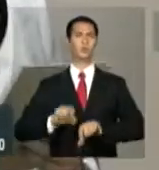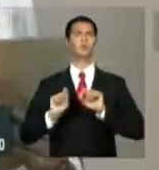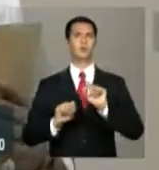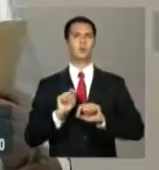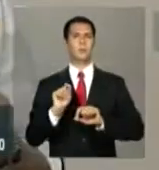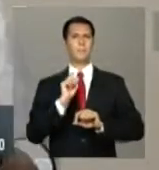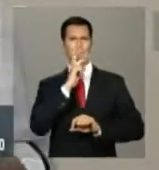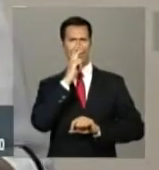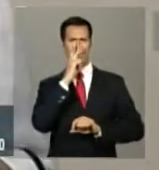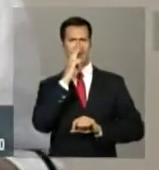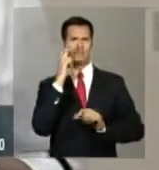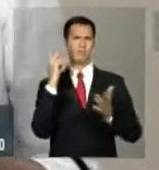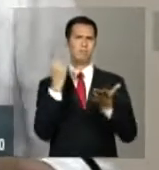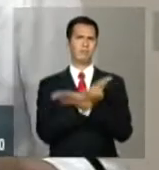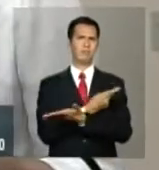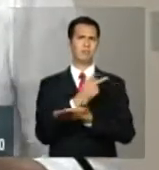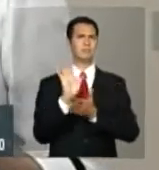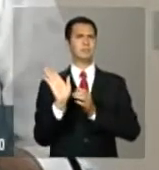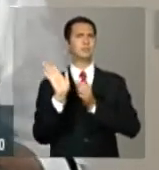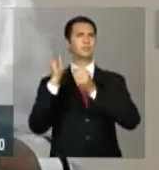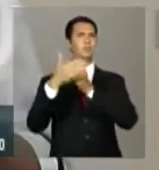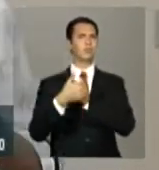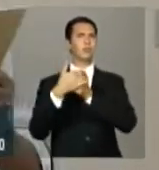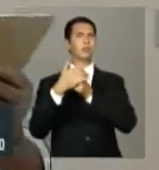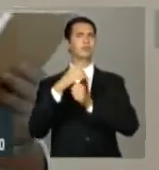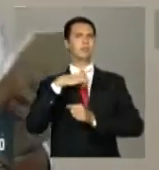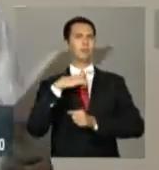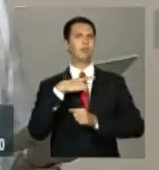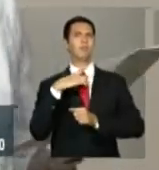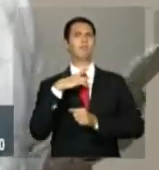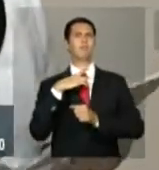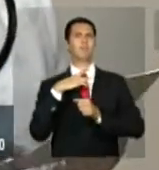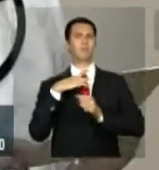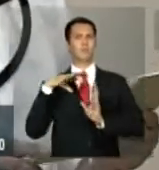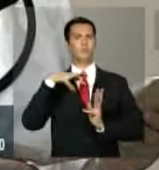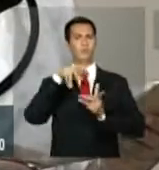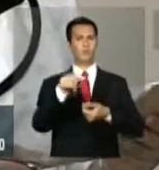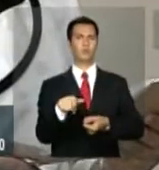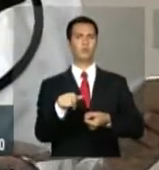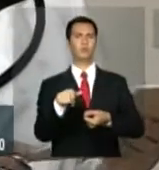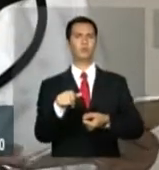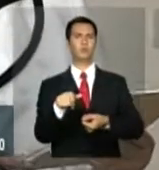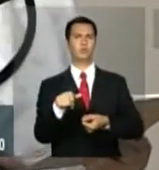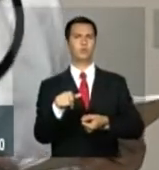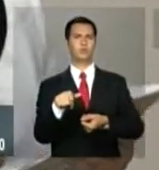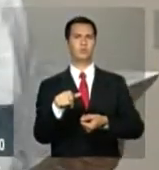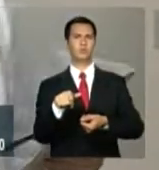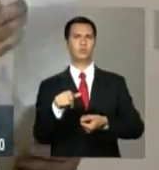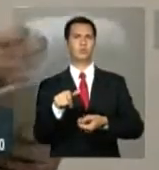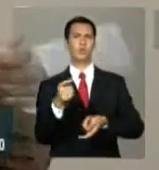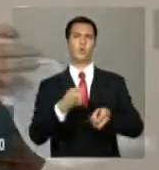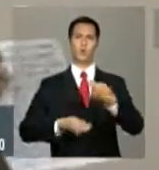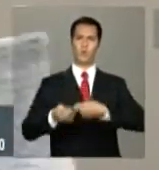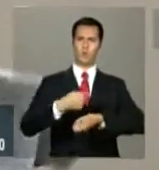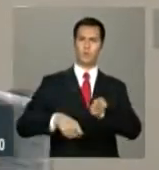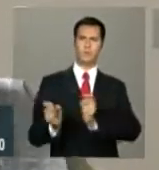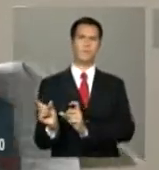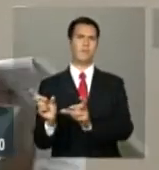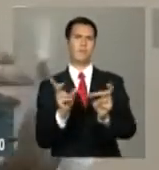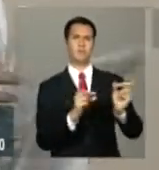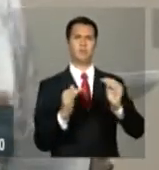a prorrogação de uma situação de desequilíbrio global no que se refere ao comércio